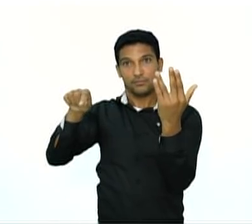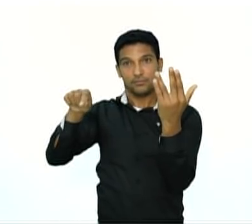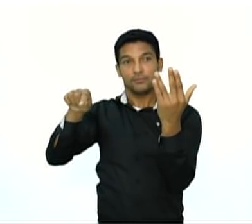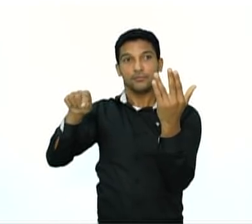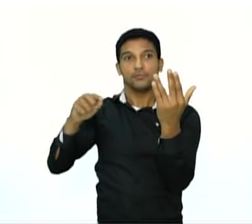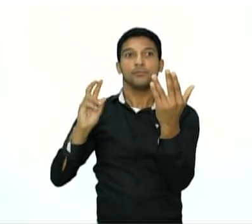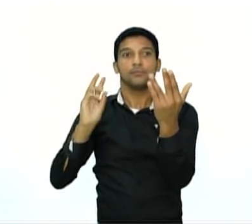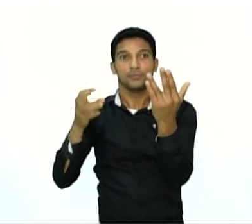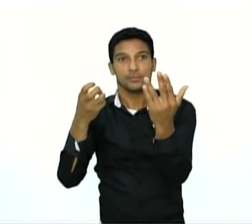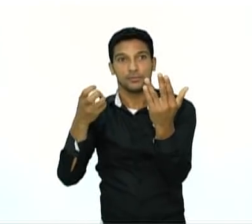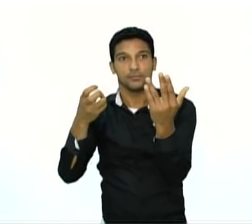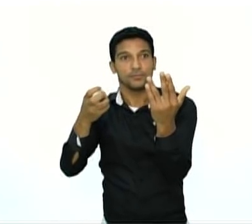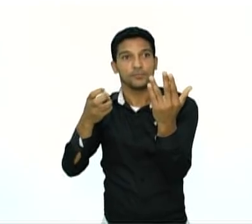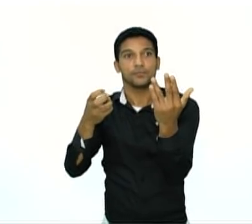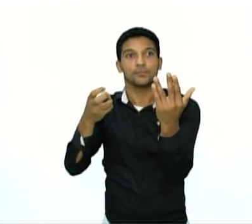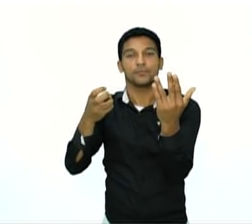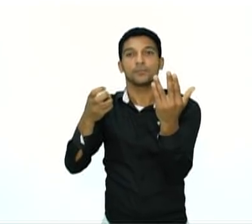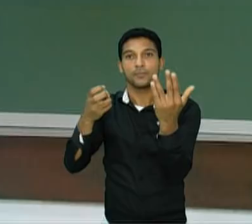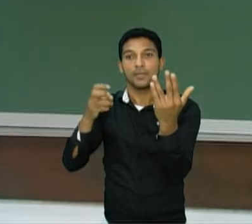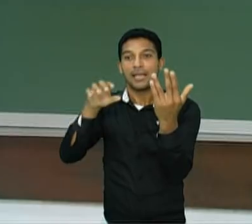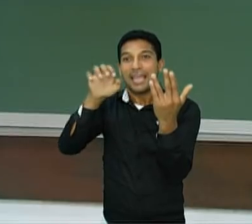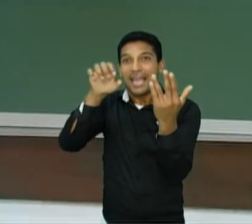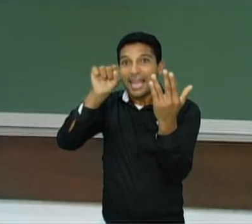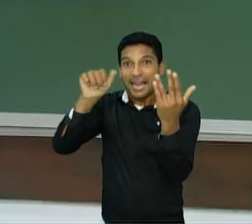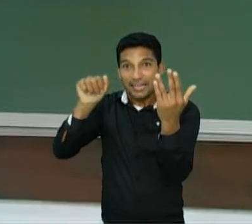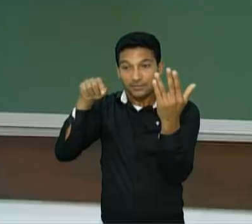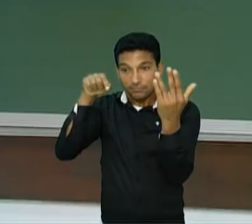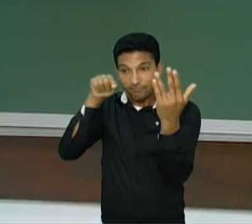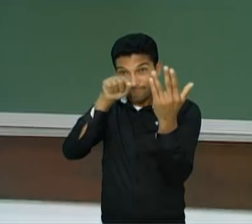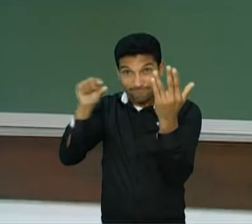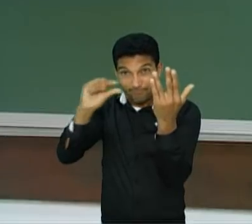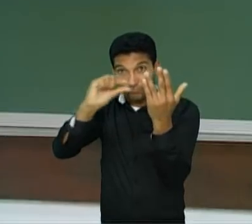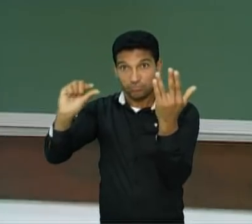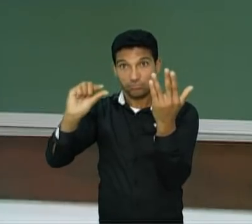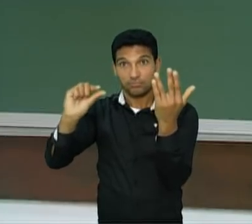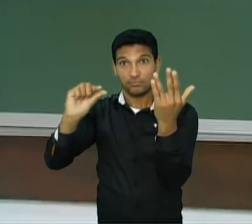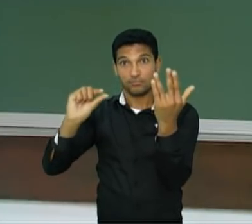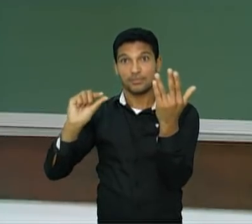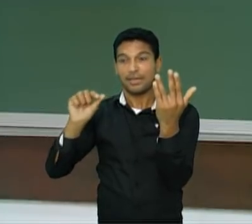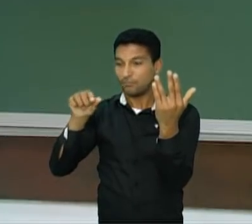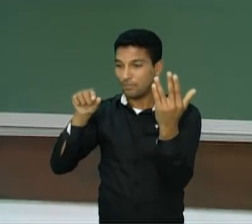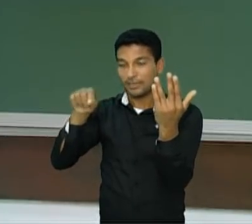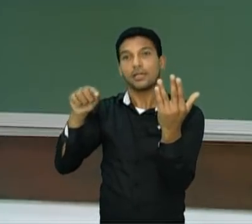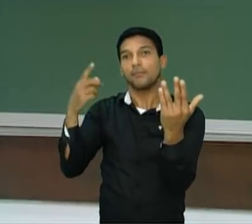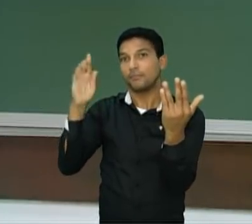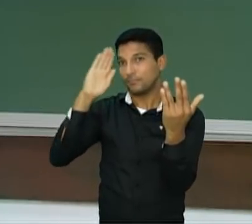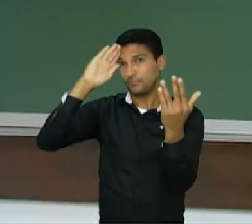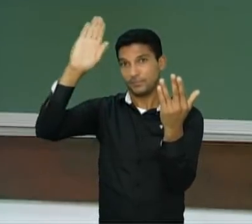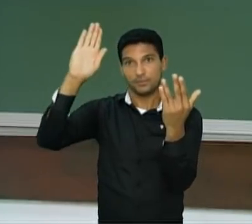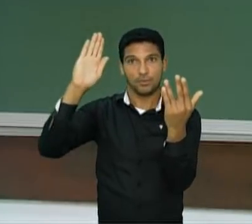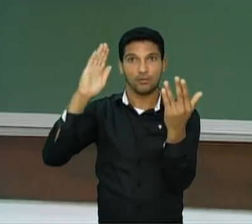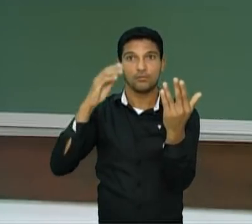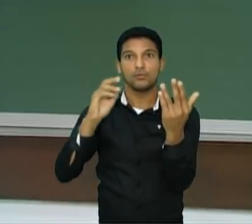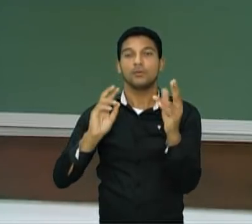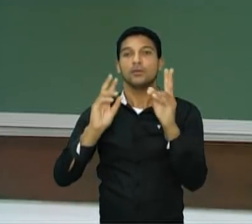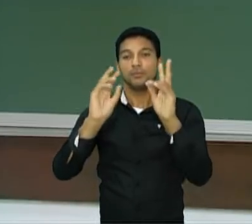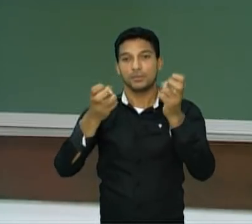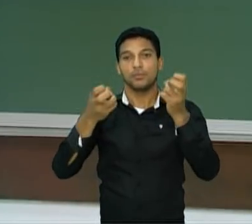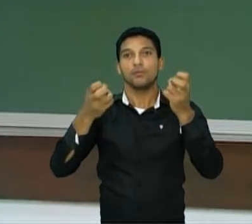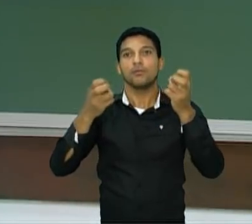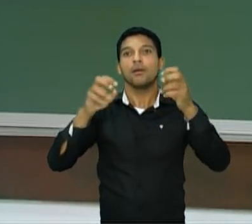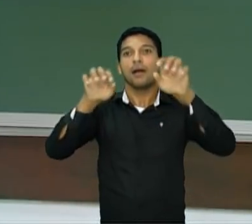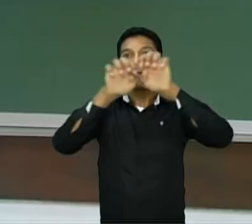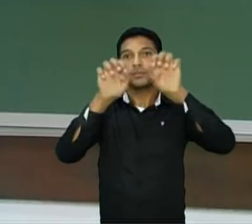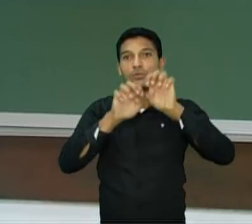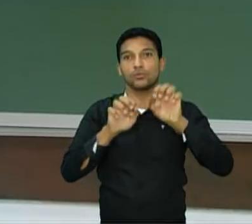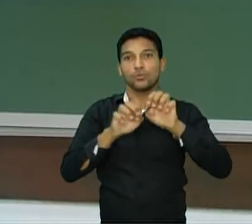dar certinho. Entenderam? Que ela só é uma estrutura maior, mas ela pode ser representada por